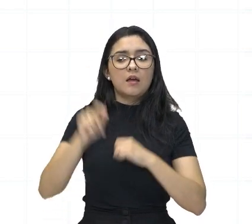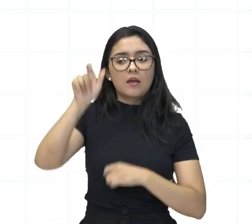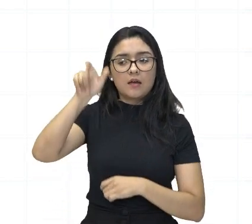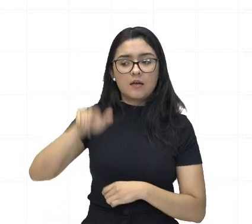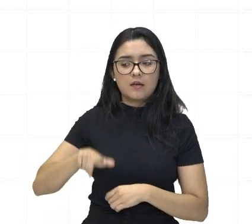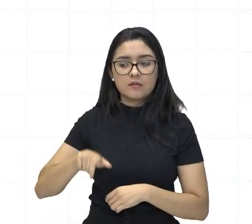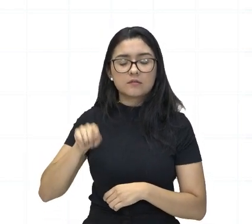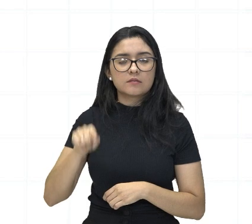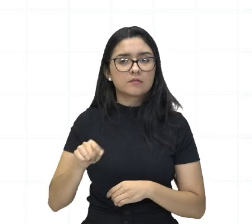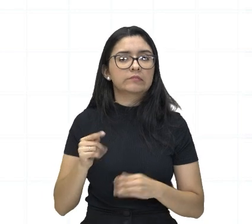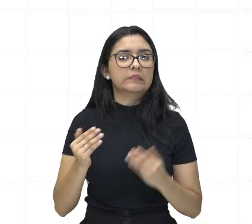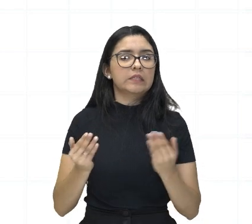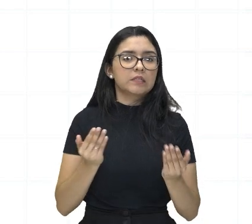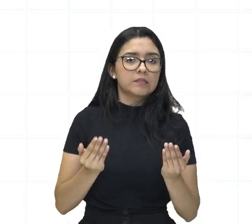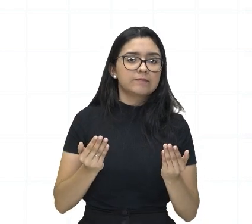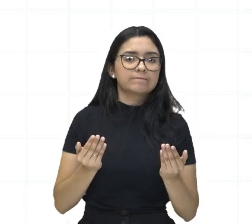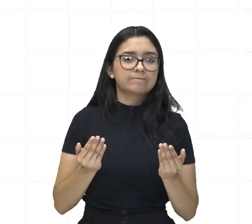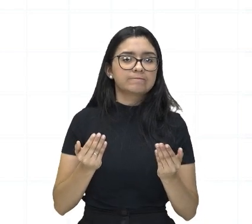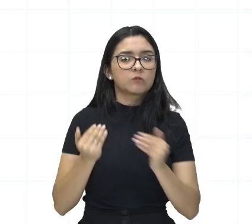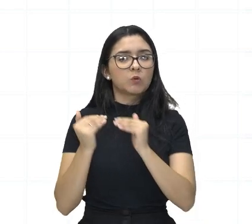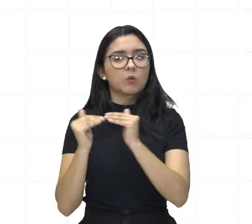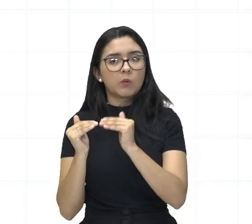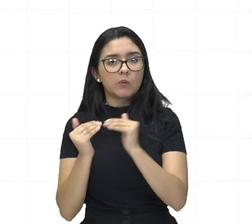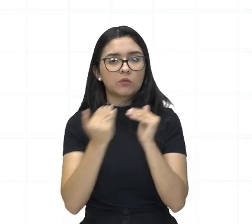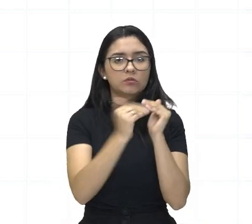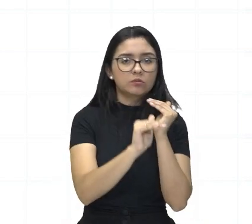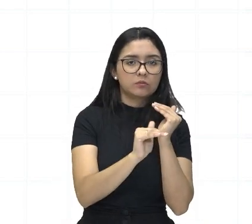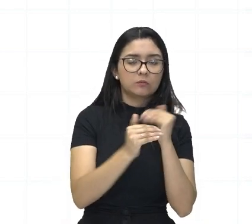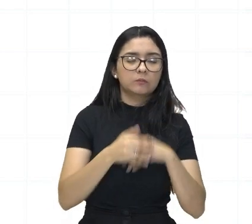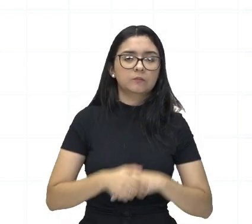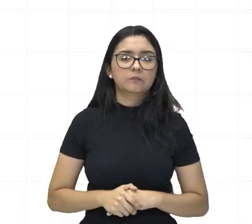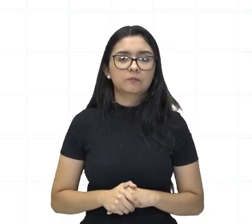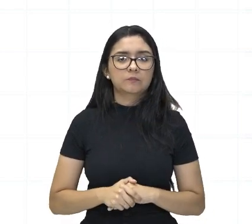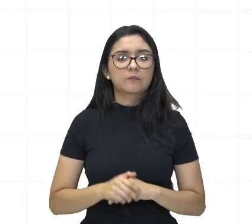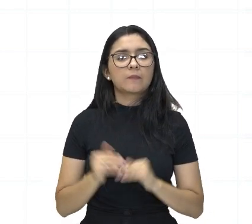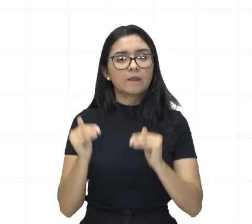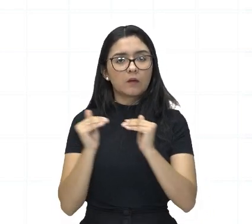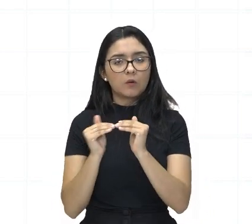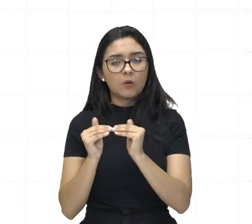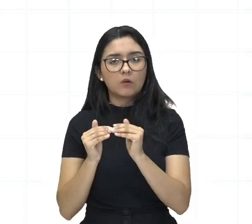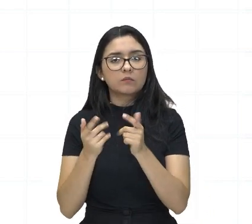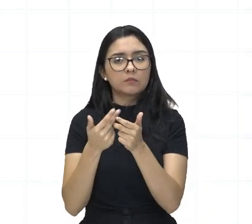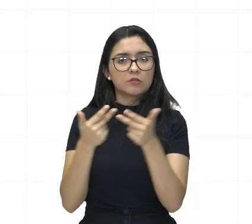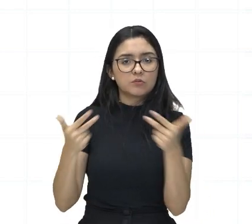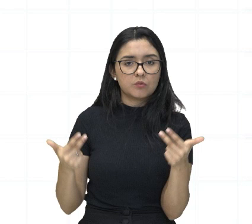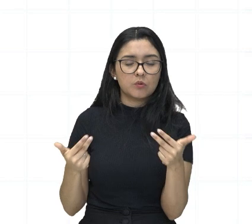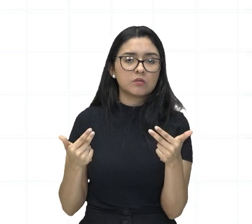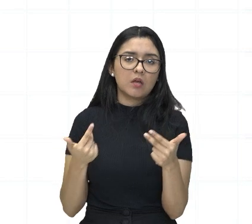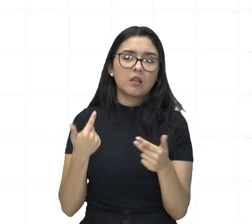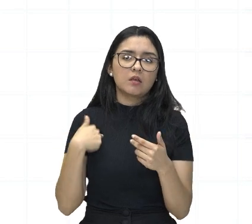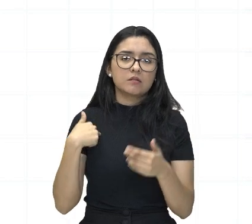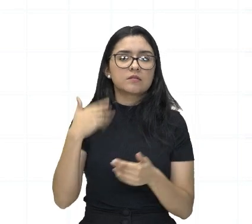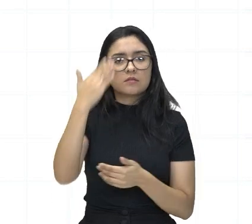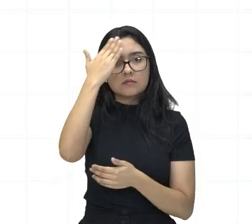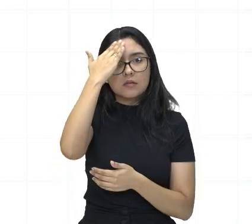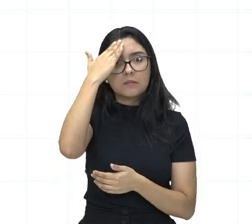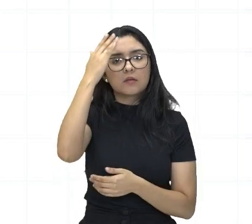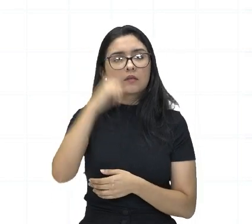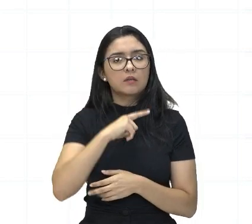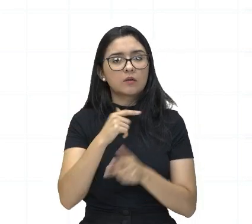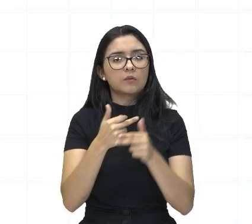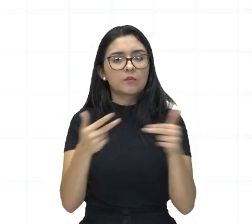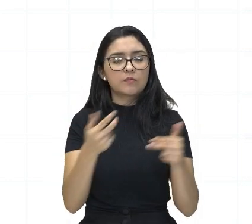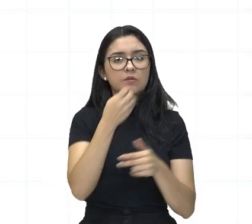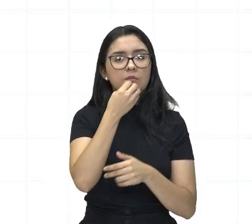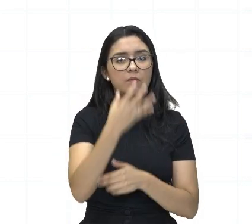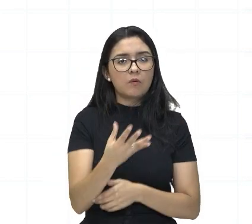uma ponderação, uma negociação, ok? Ela concorda em determinados pontos, reconhecendo os benefícios que a